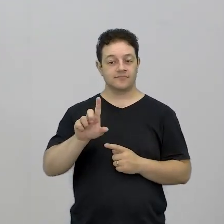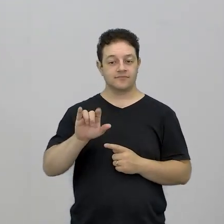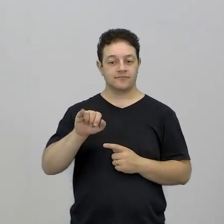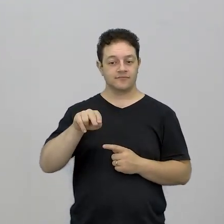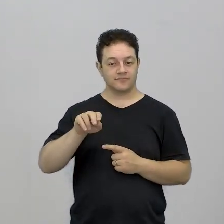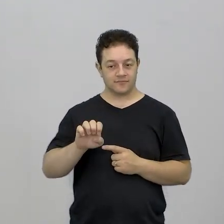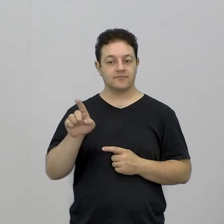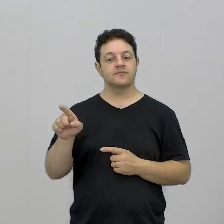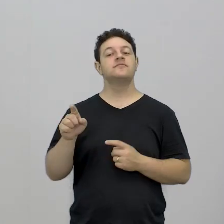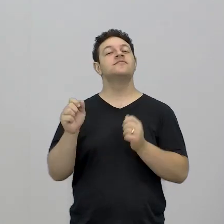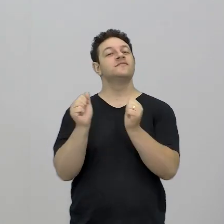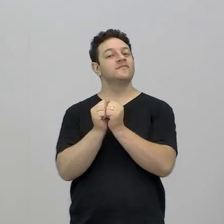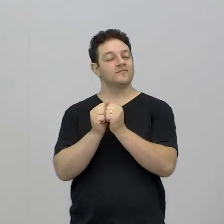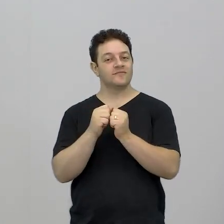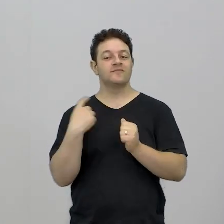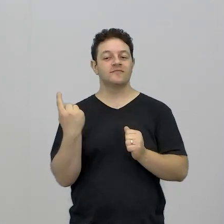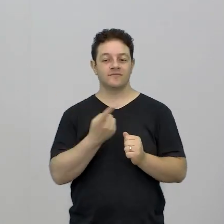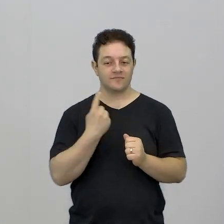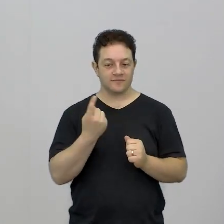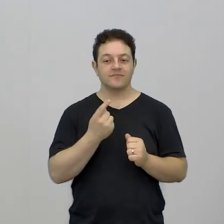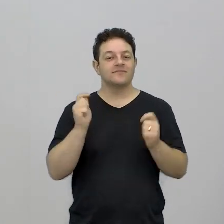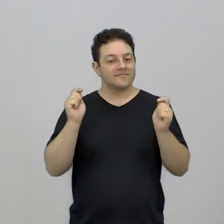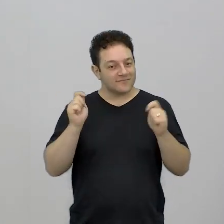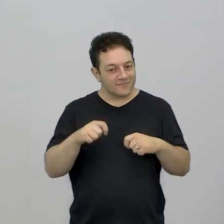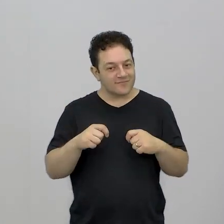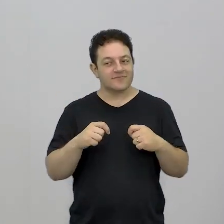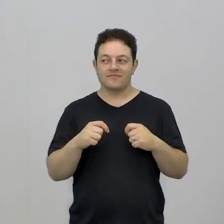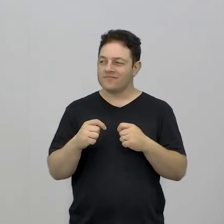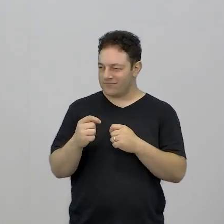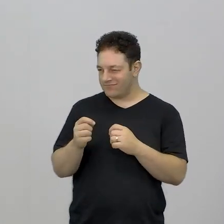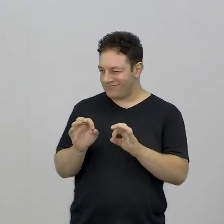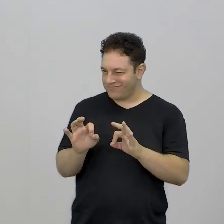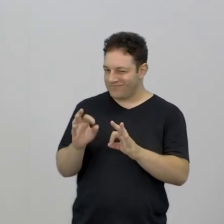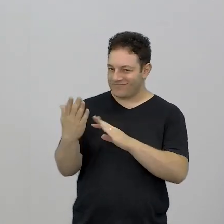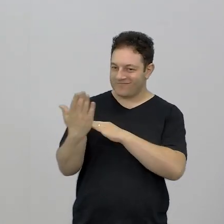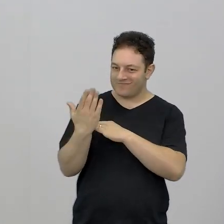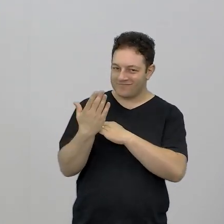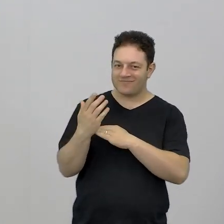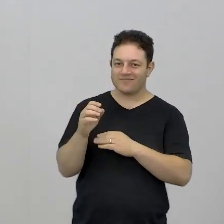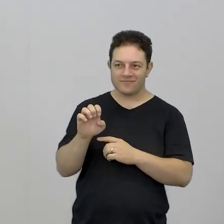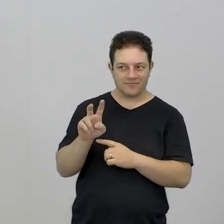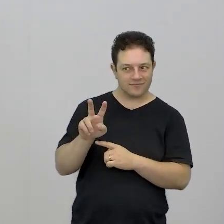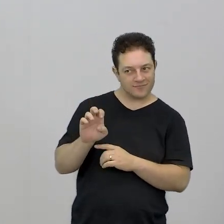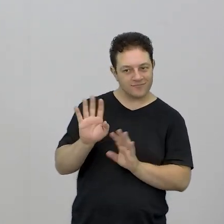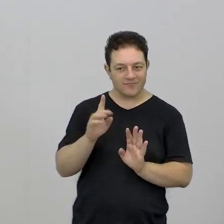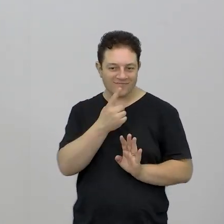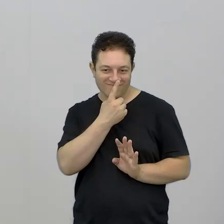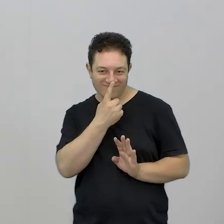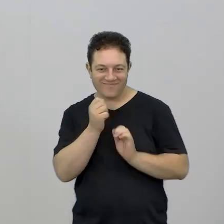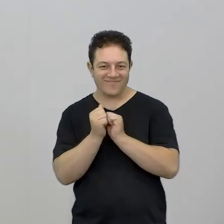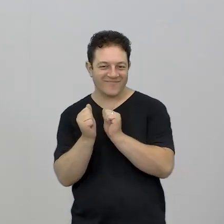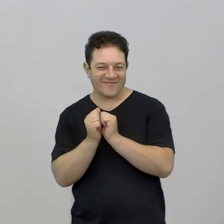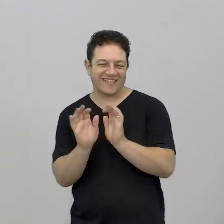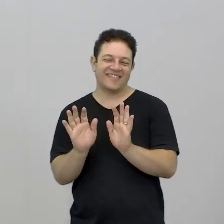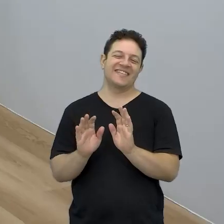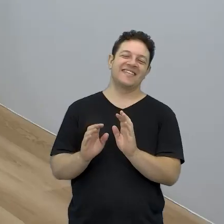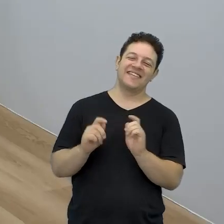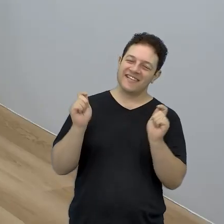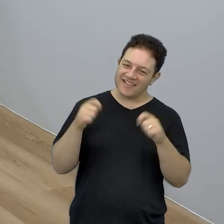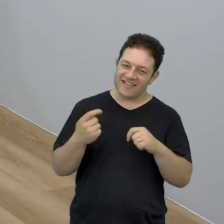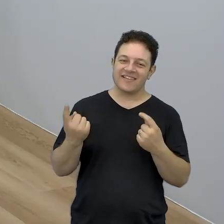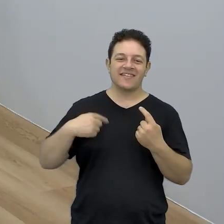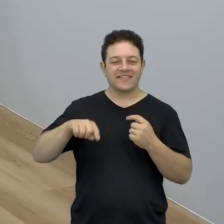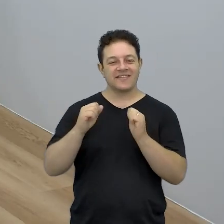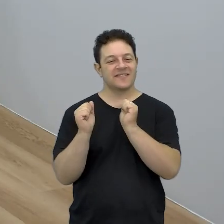com a gente, né, que vai aí, né, EV, vai estar, EV para os íntimos, né, que vai